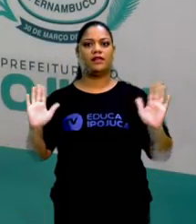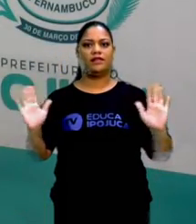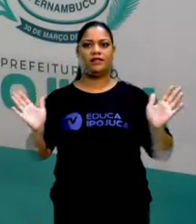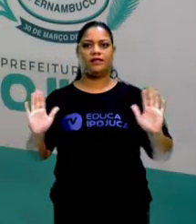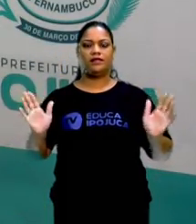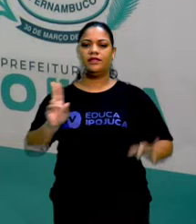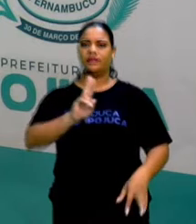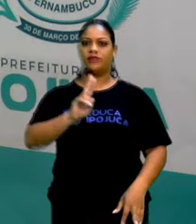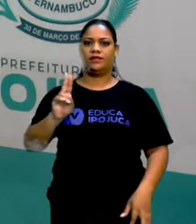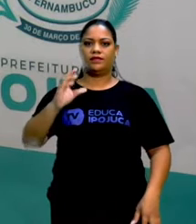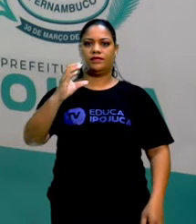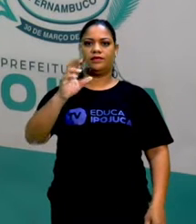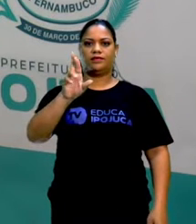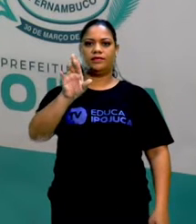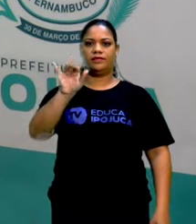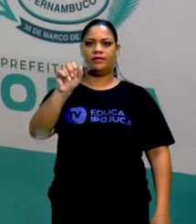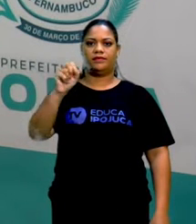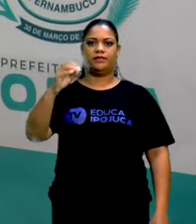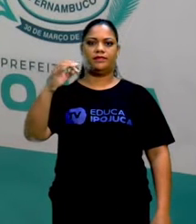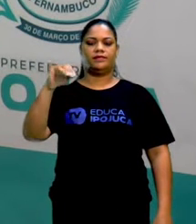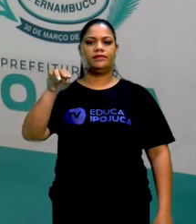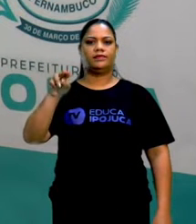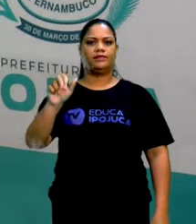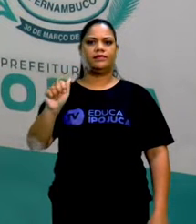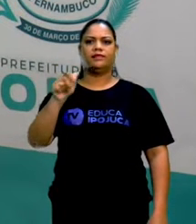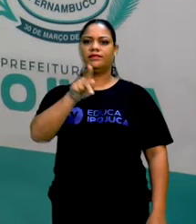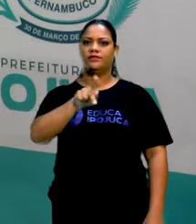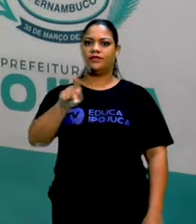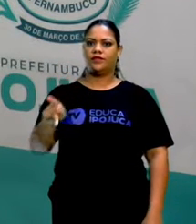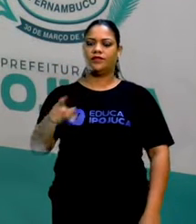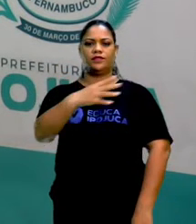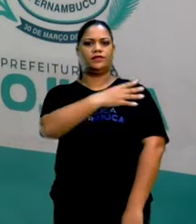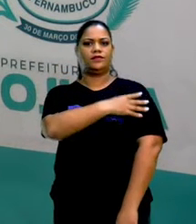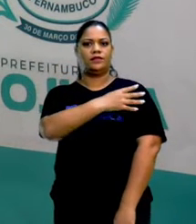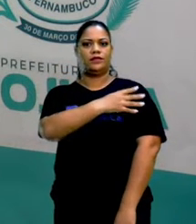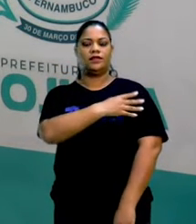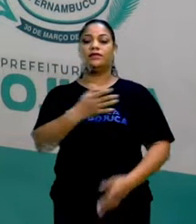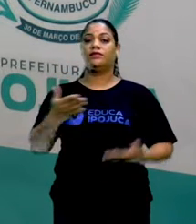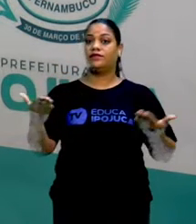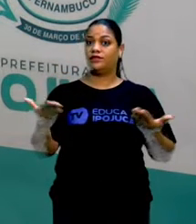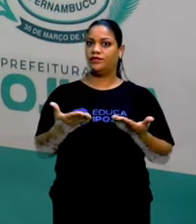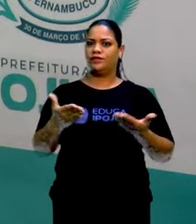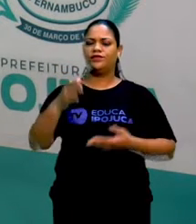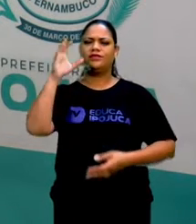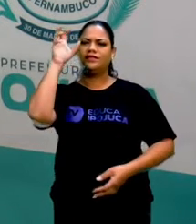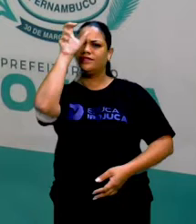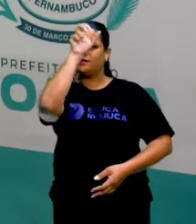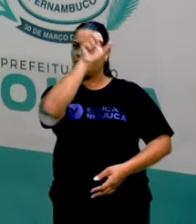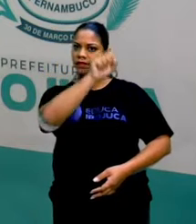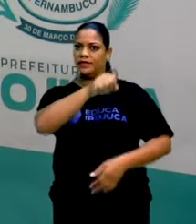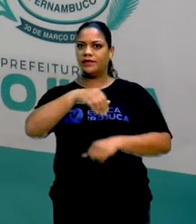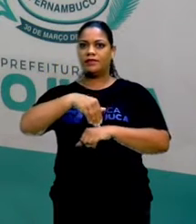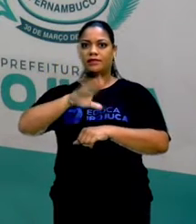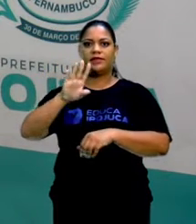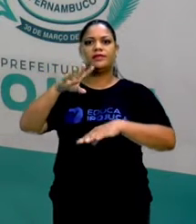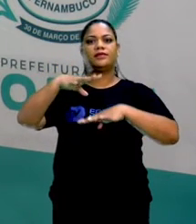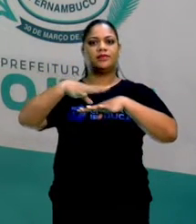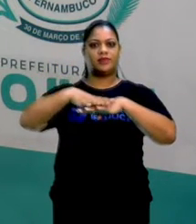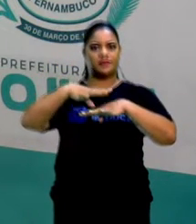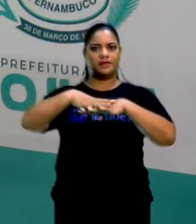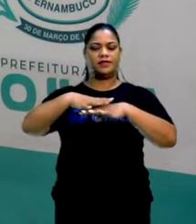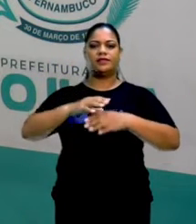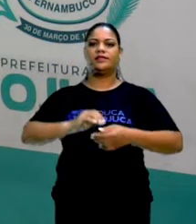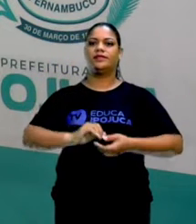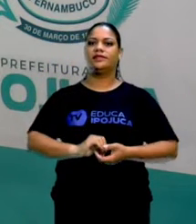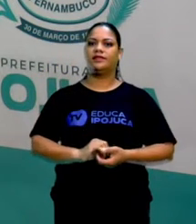Olá, meu nome é Cristina Chagas, sou professora do quarto ano e hoje nós vamos compreender um pouco mais sobre a